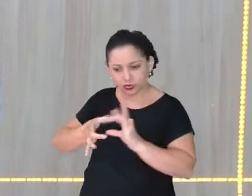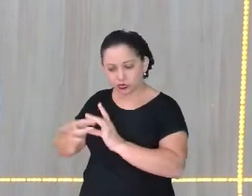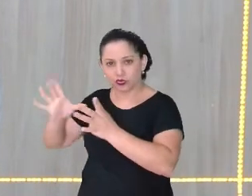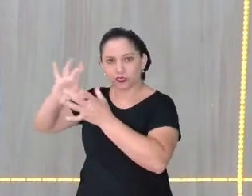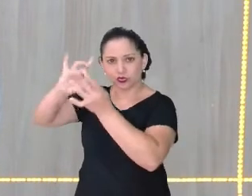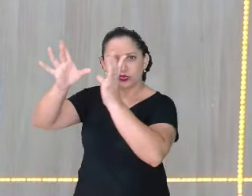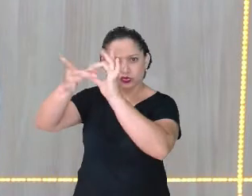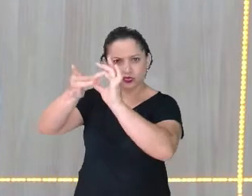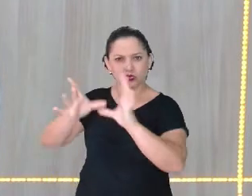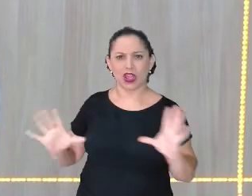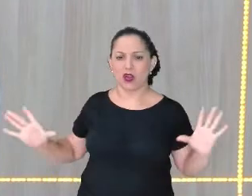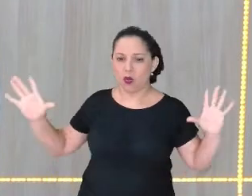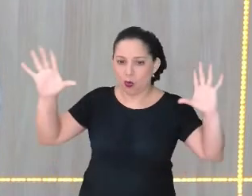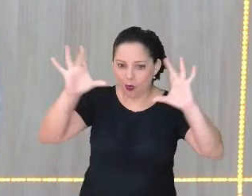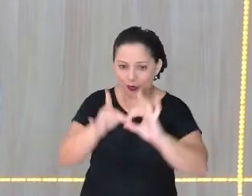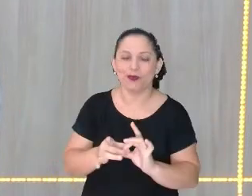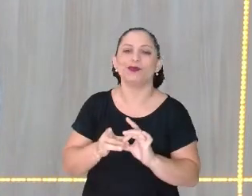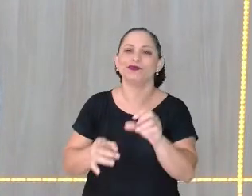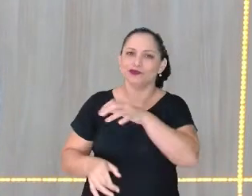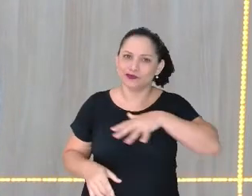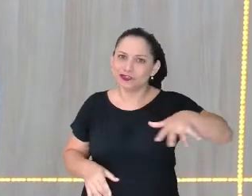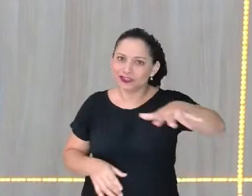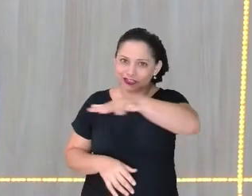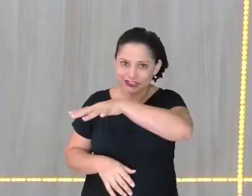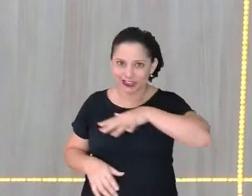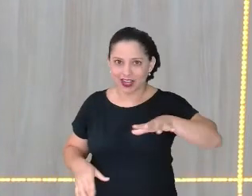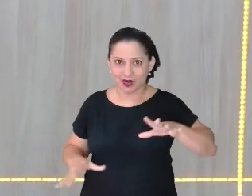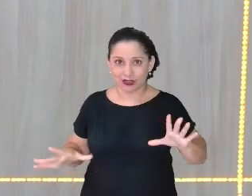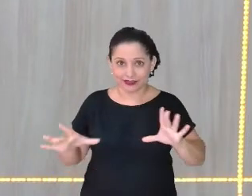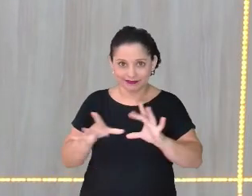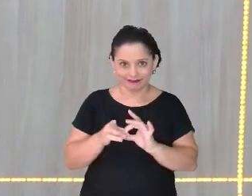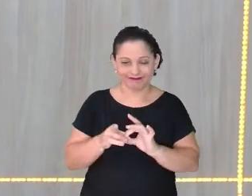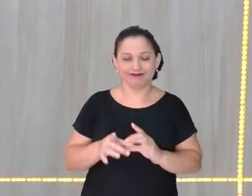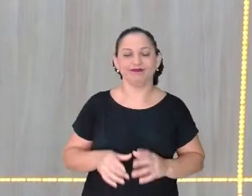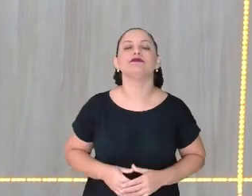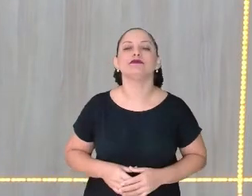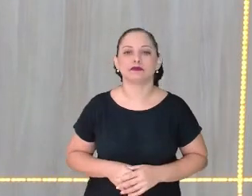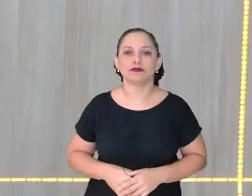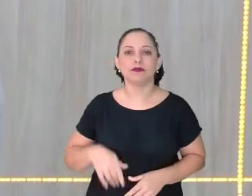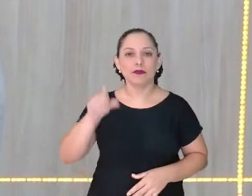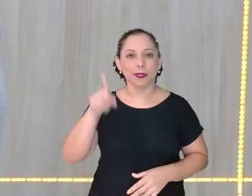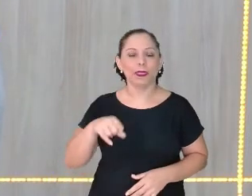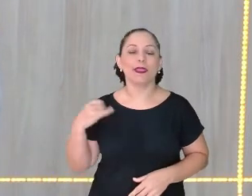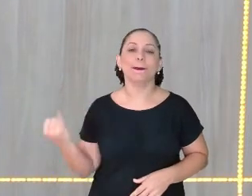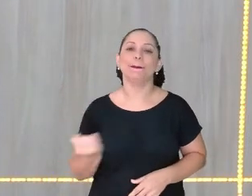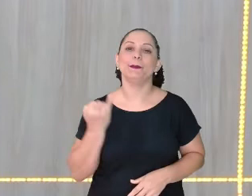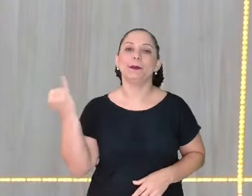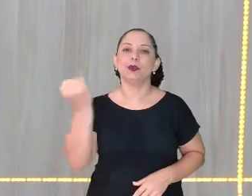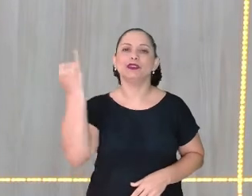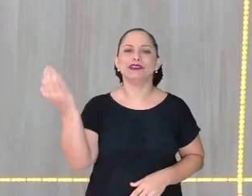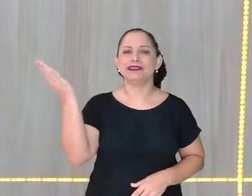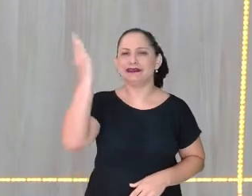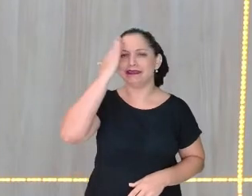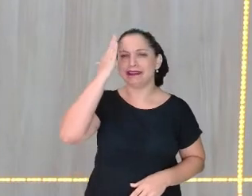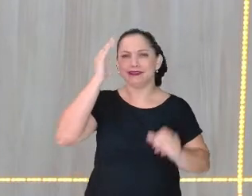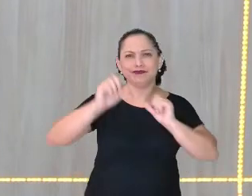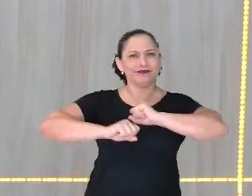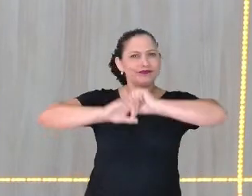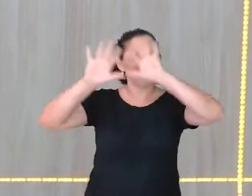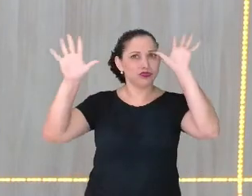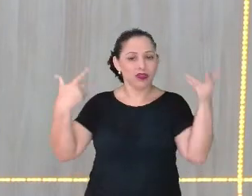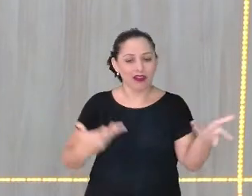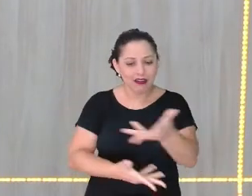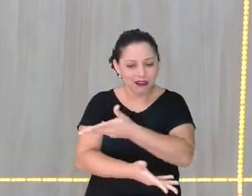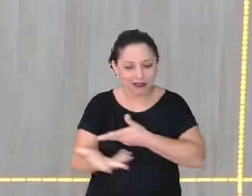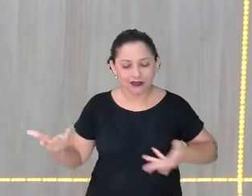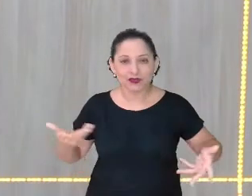ideias, a questão. Então, tudo isso está, ó, entrelaçado, tá? É importante que vocês entendam que tudo está